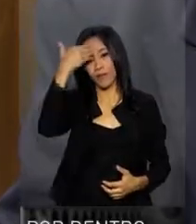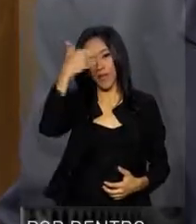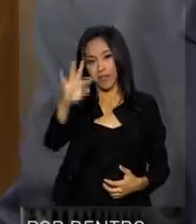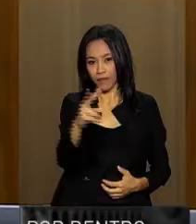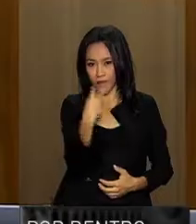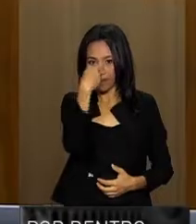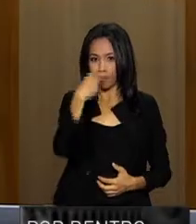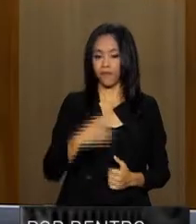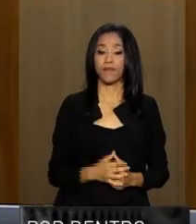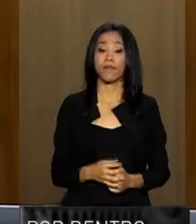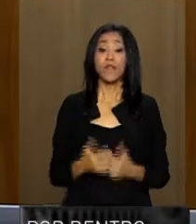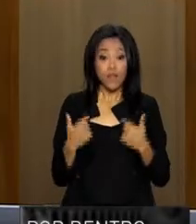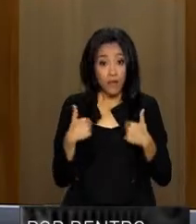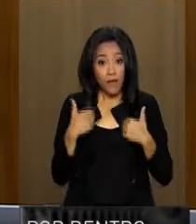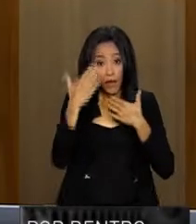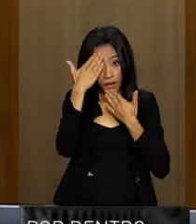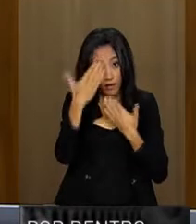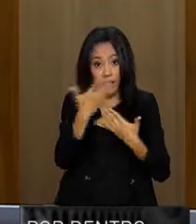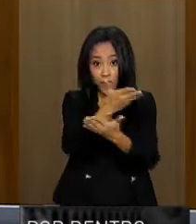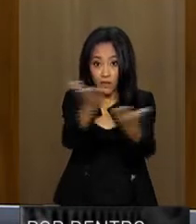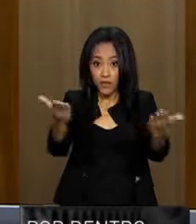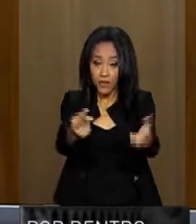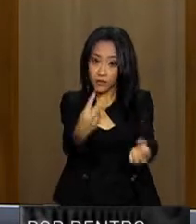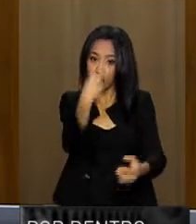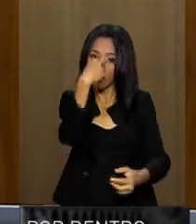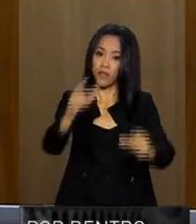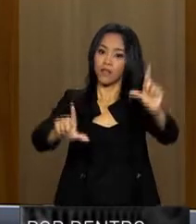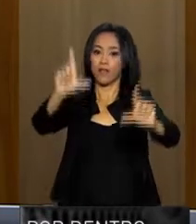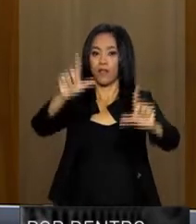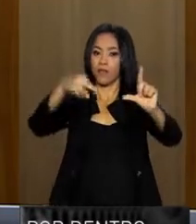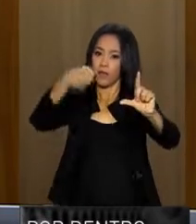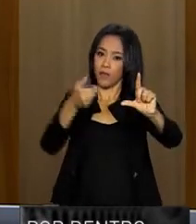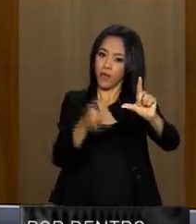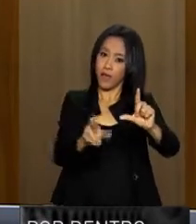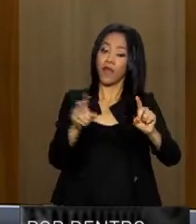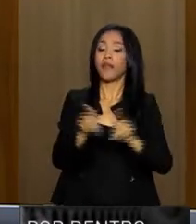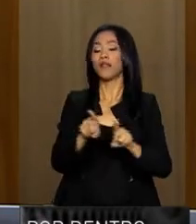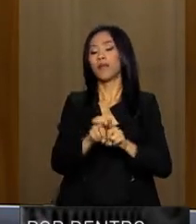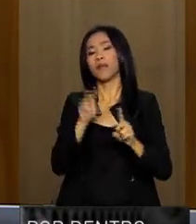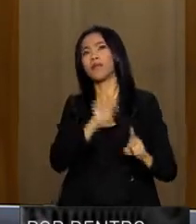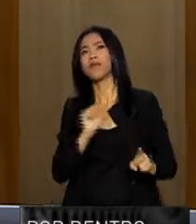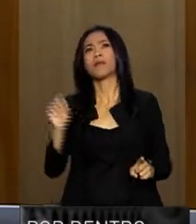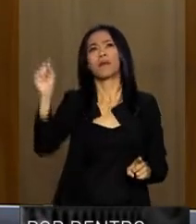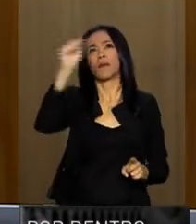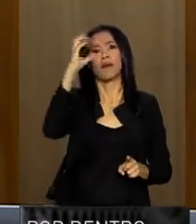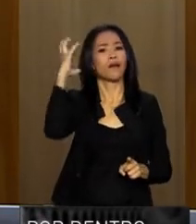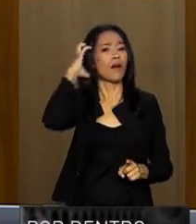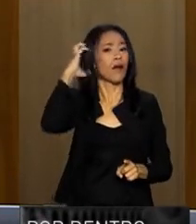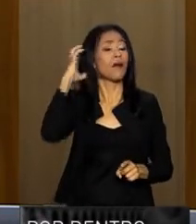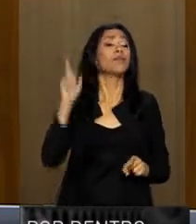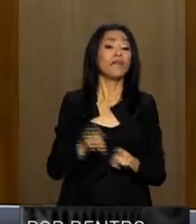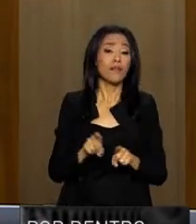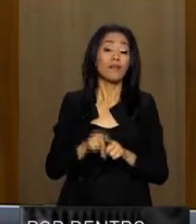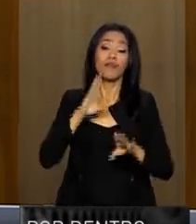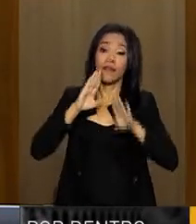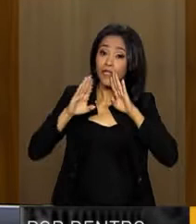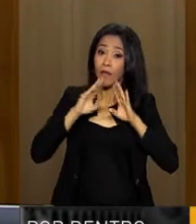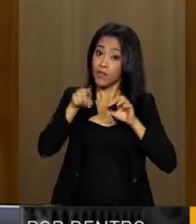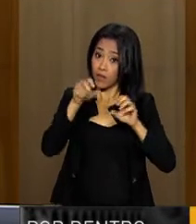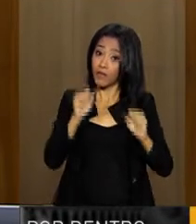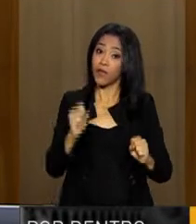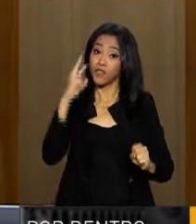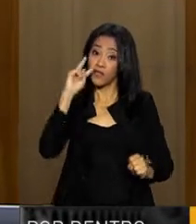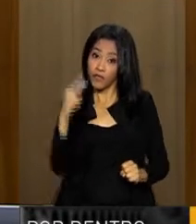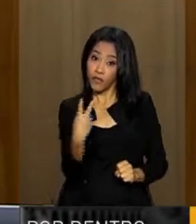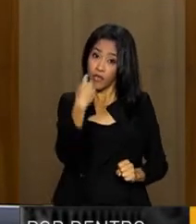e eu agradeço também a todos que nos acompanharam pela tv nbr pela rede nacional de rádio também pelas redes sociais você pode rever o programa